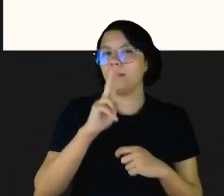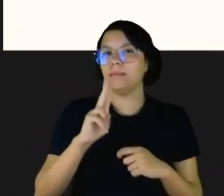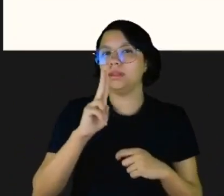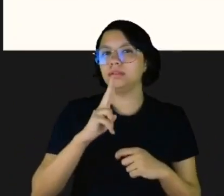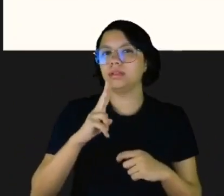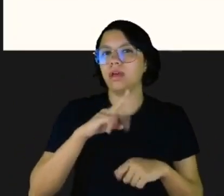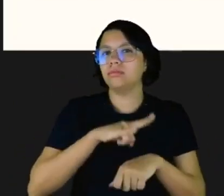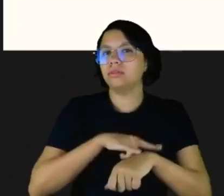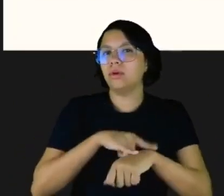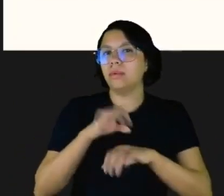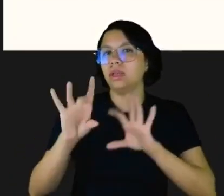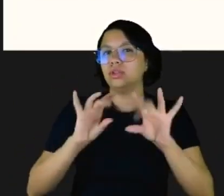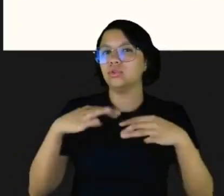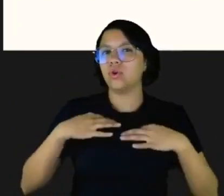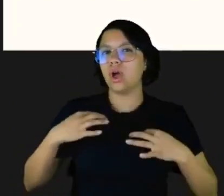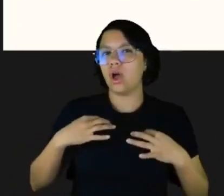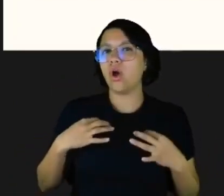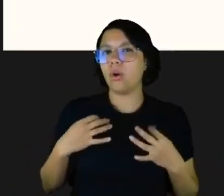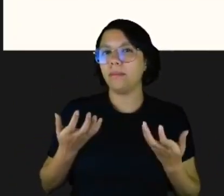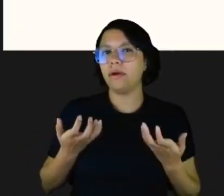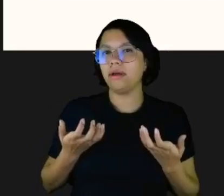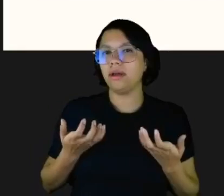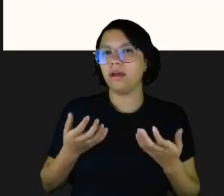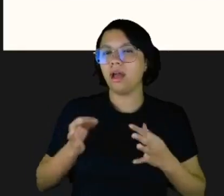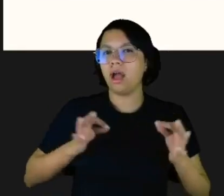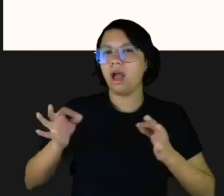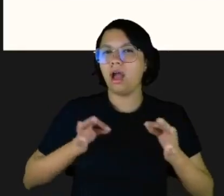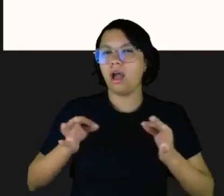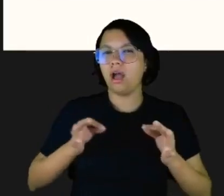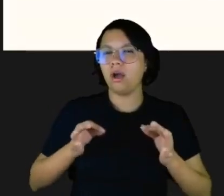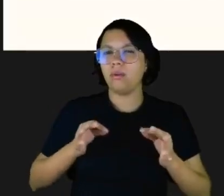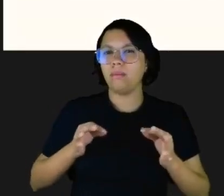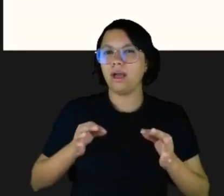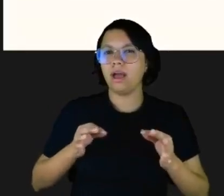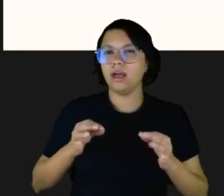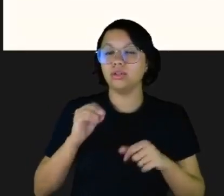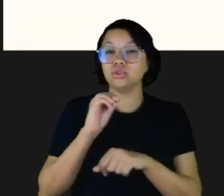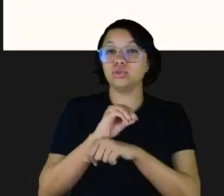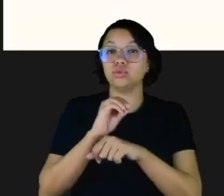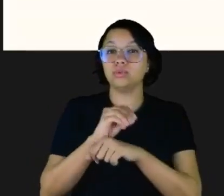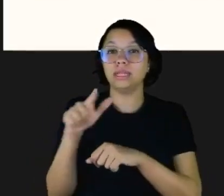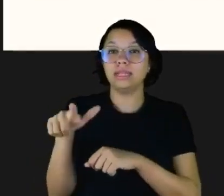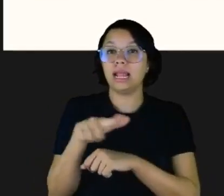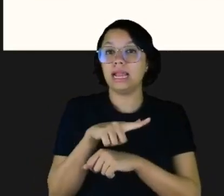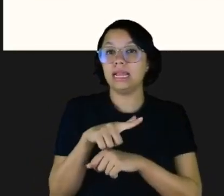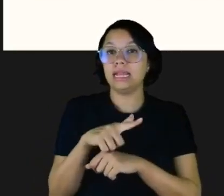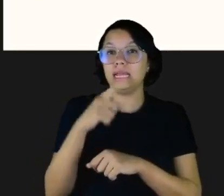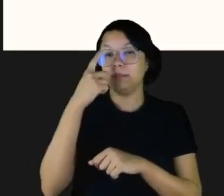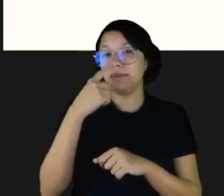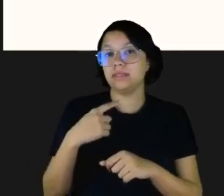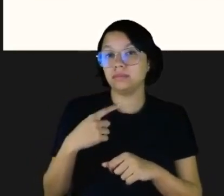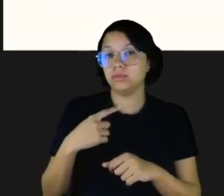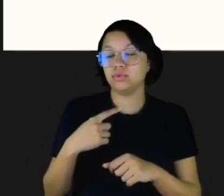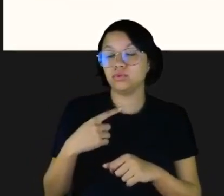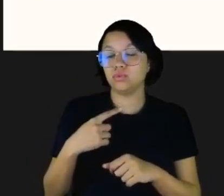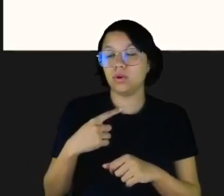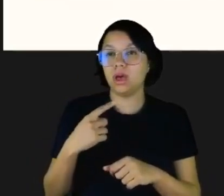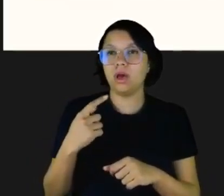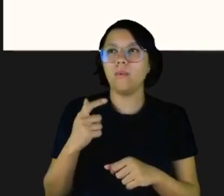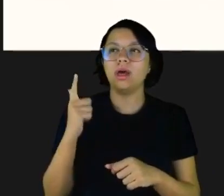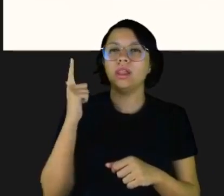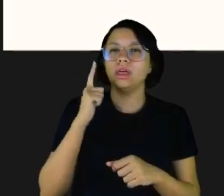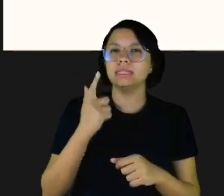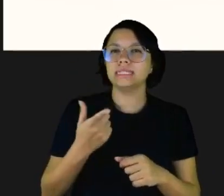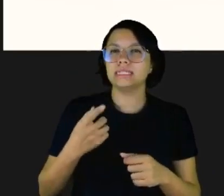banheiro, escolher a roupa que vai vestir, arrumar-se e cuidar da higiene pessoal, manter-se continente, ou seja, ela